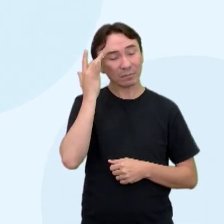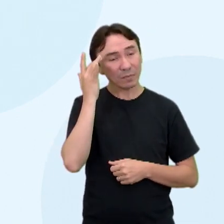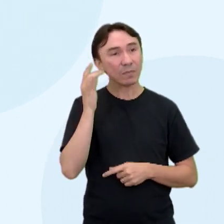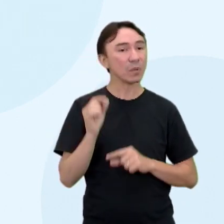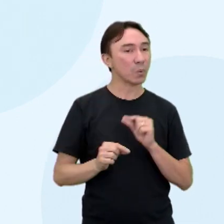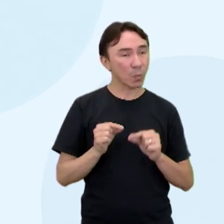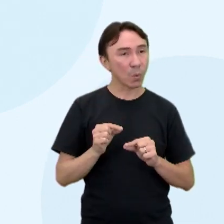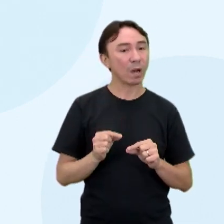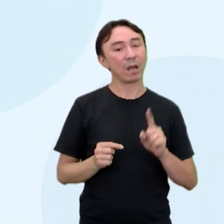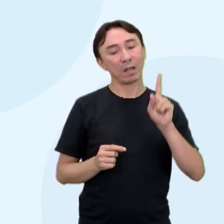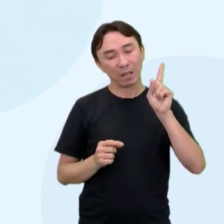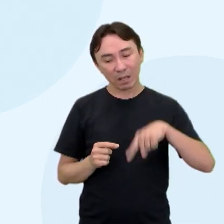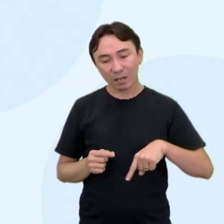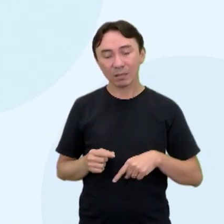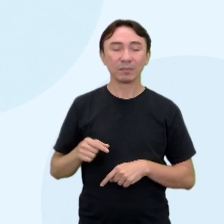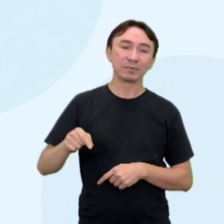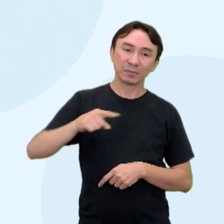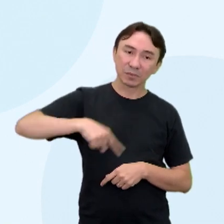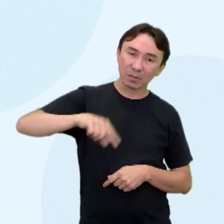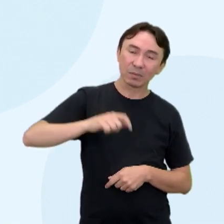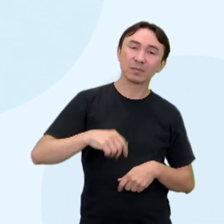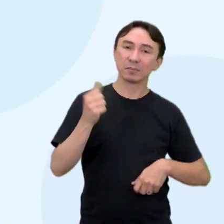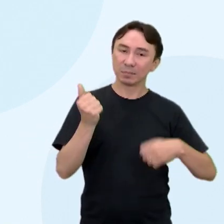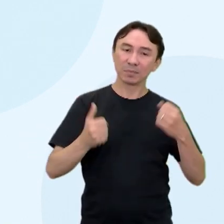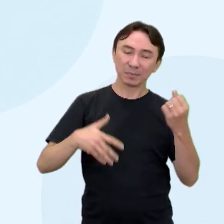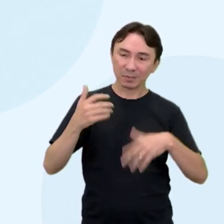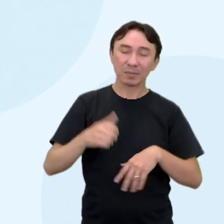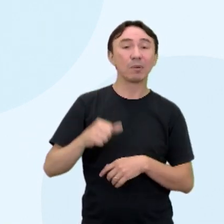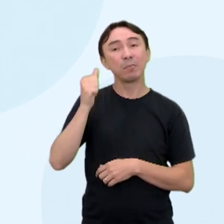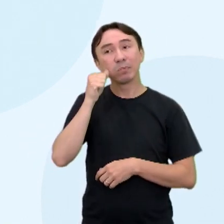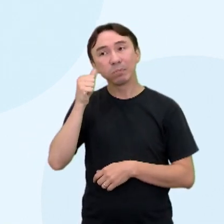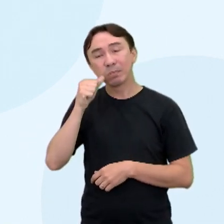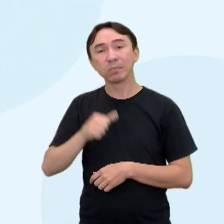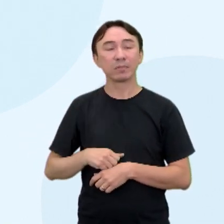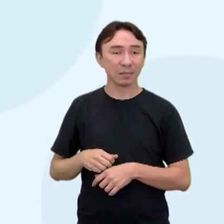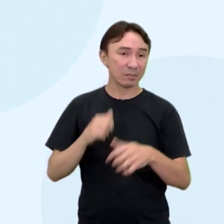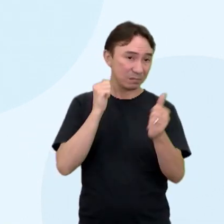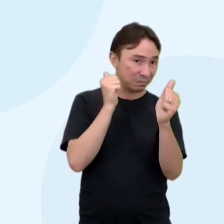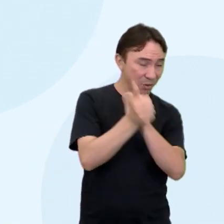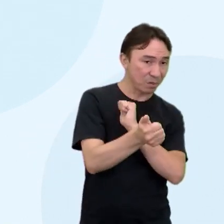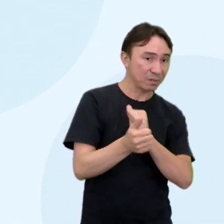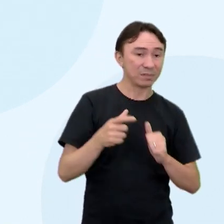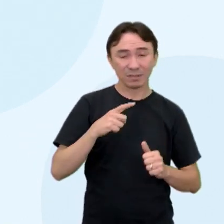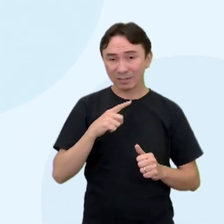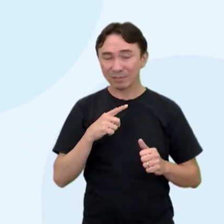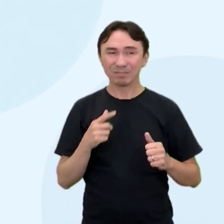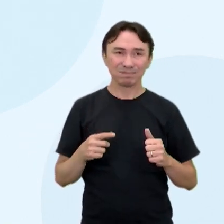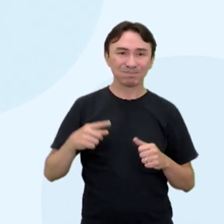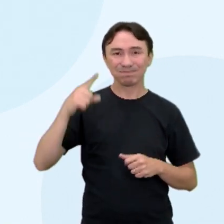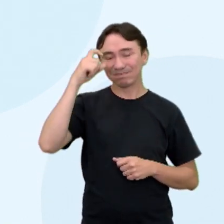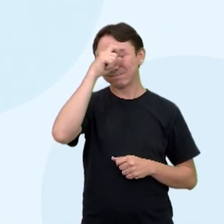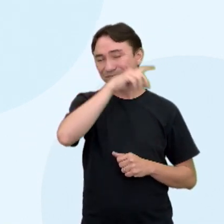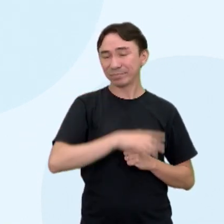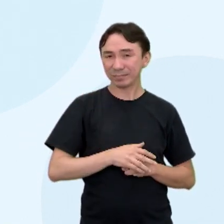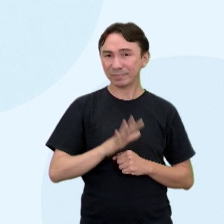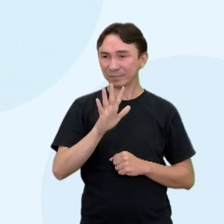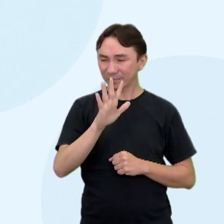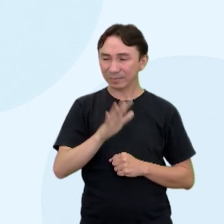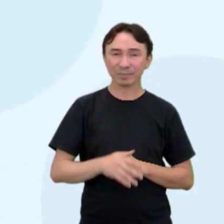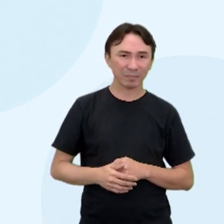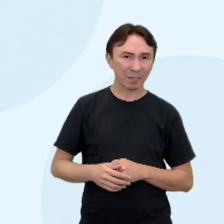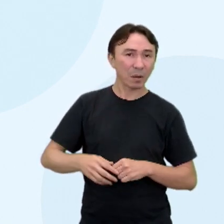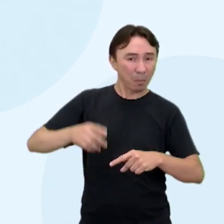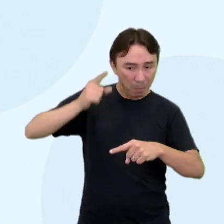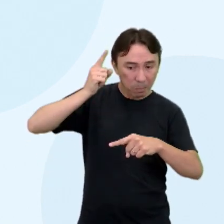disso que a gente está falando quando a gente fala de feminilidade e esporte. A gente entra nessa encruzilhada. Mas apesar de ser proibido, as mulheres